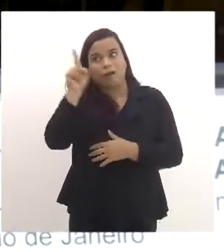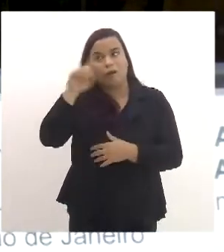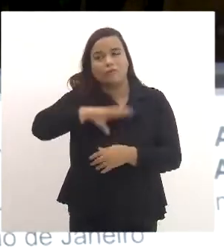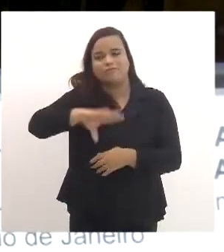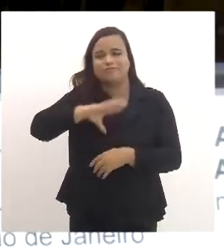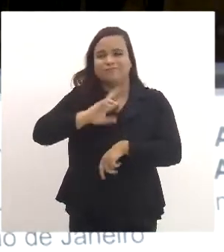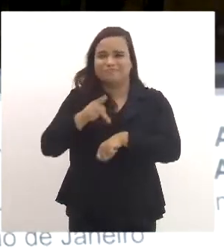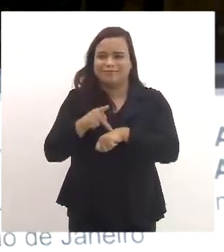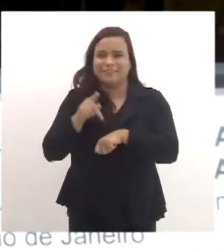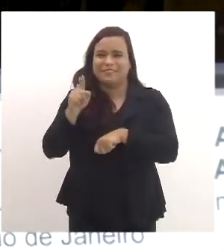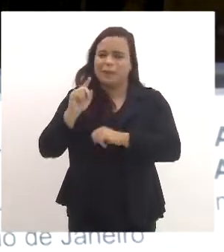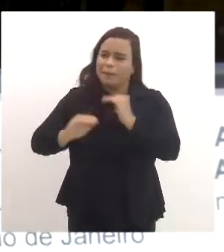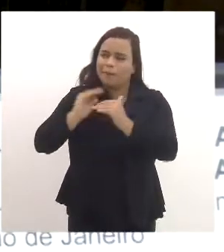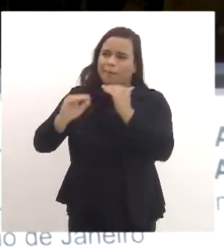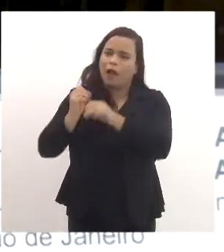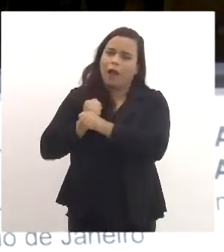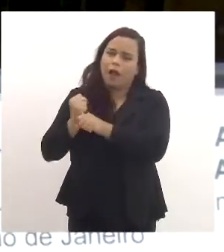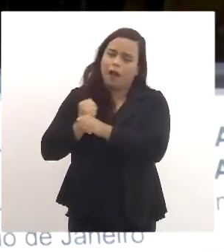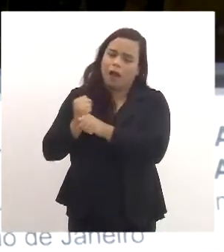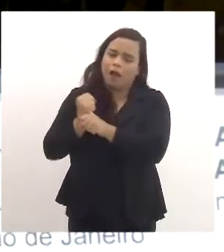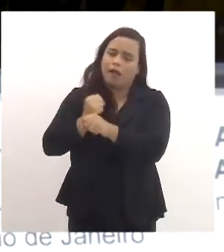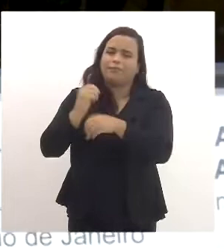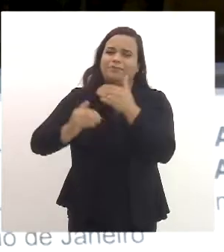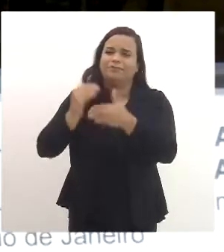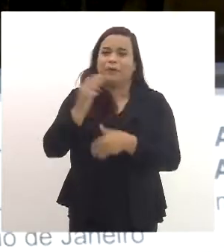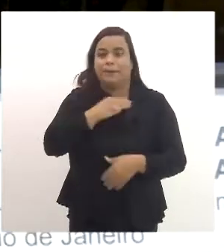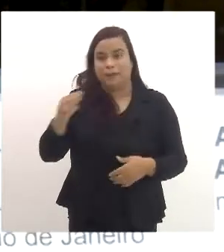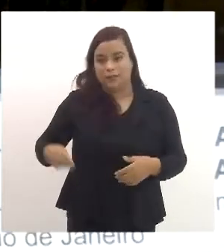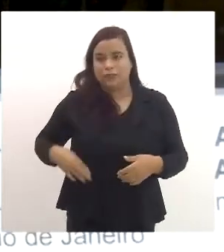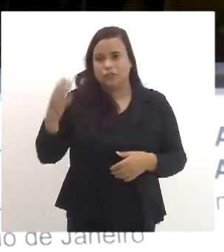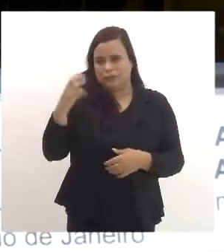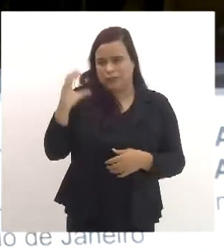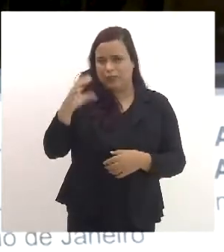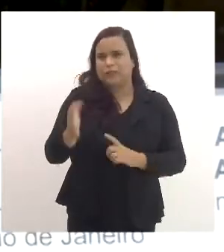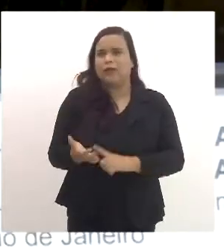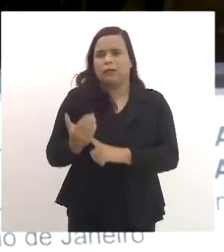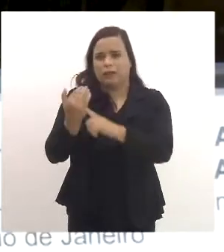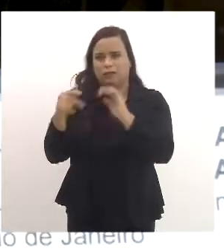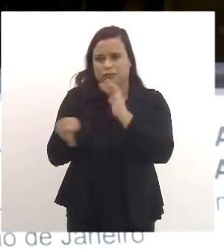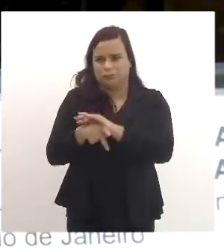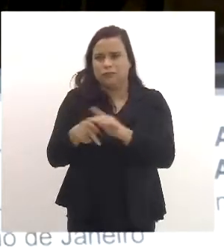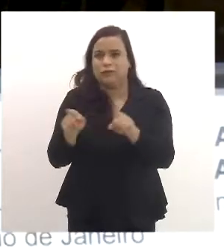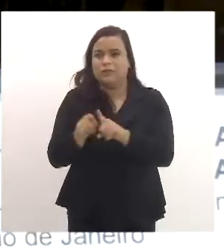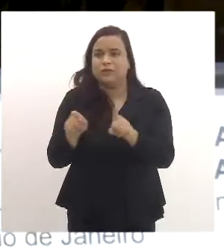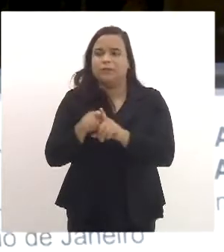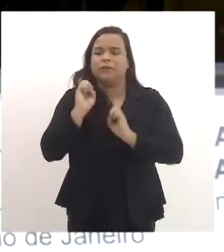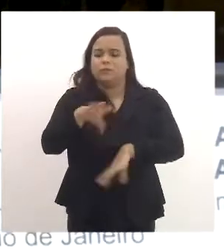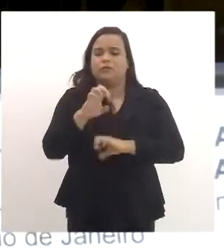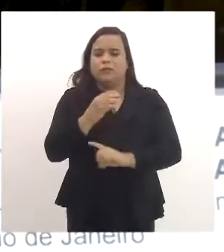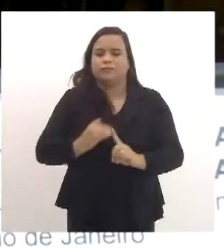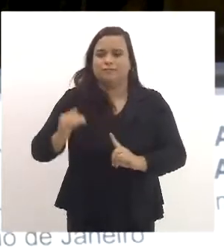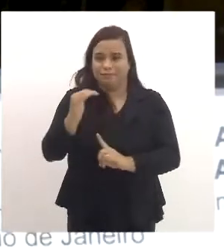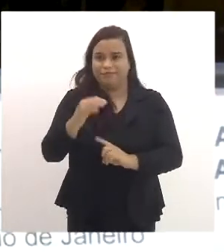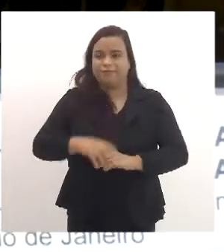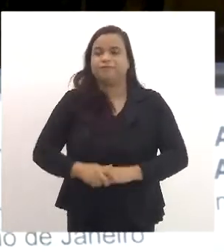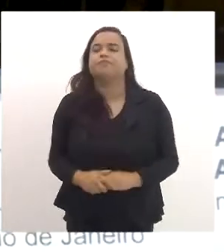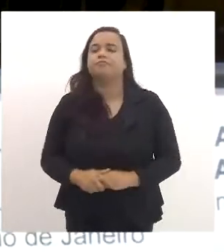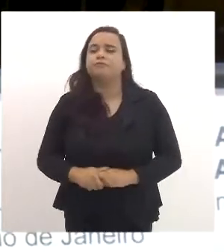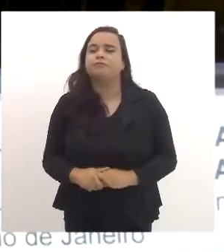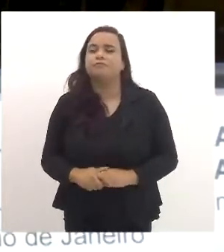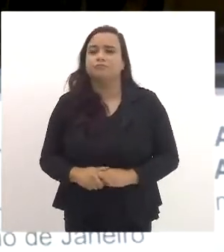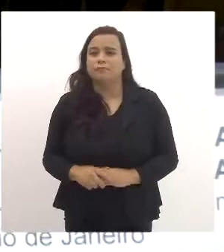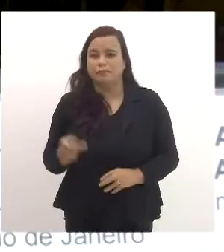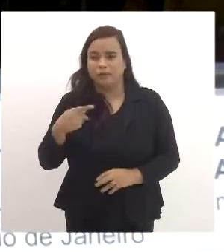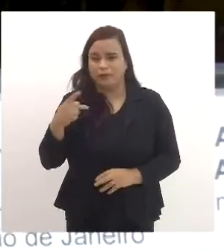destes últimos anos como ministro da Ciência e da Tecnologia e do Ensino Superior. Nas minhas